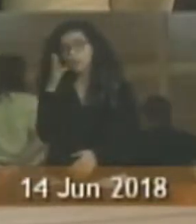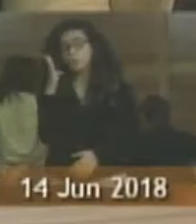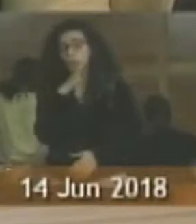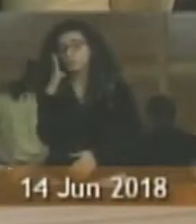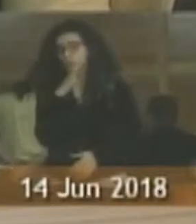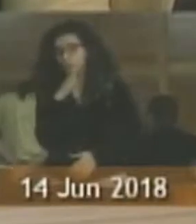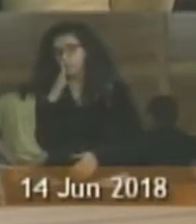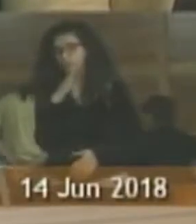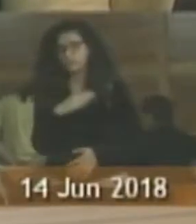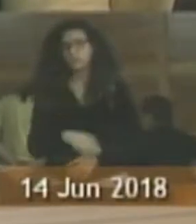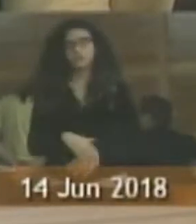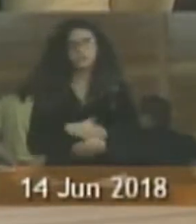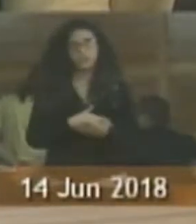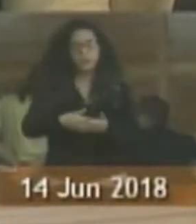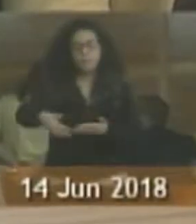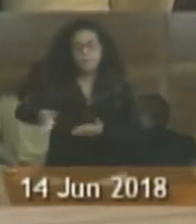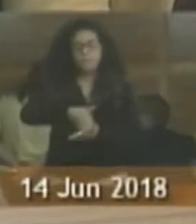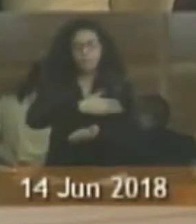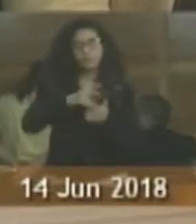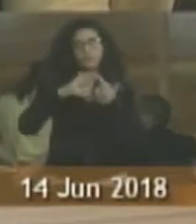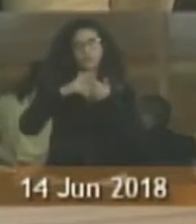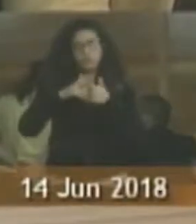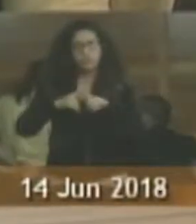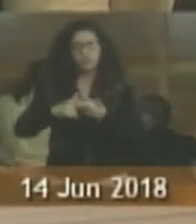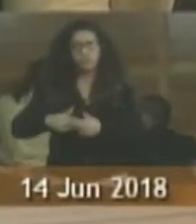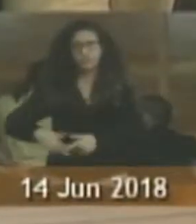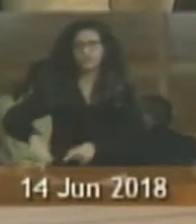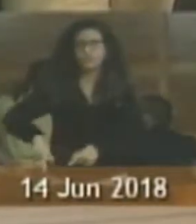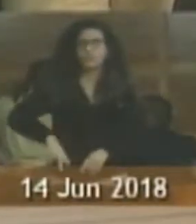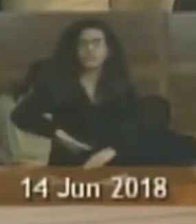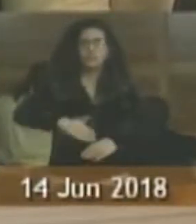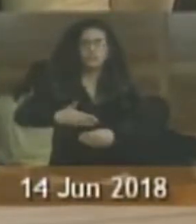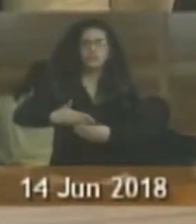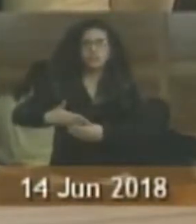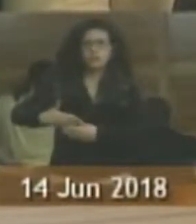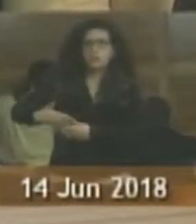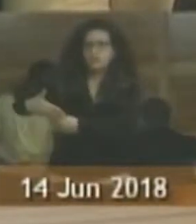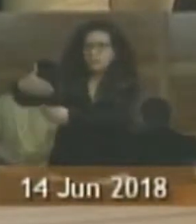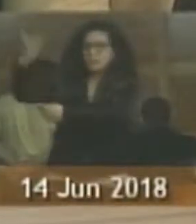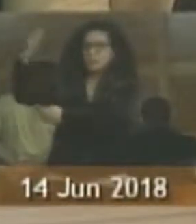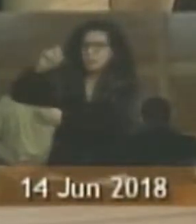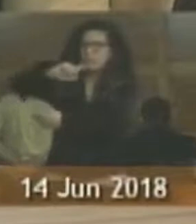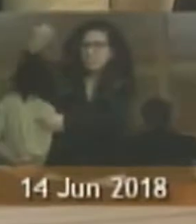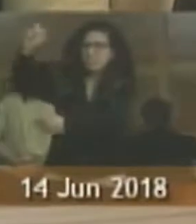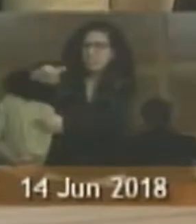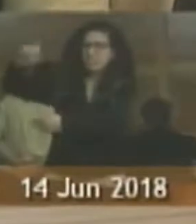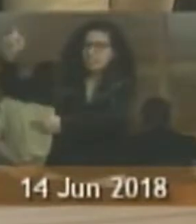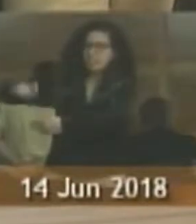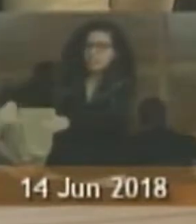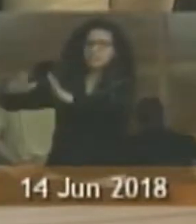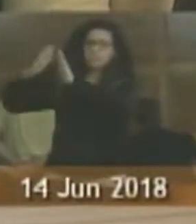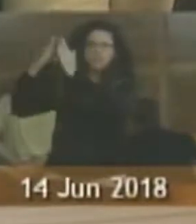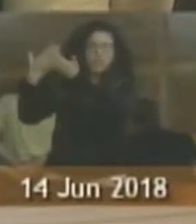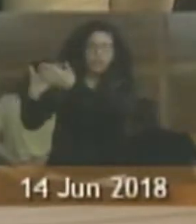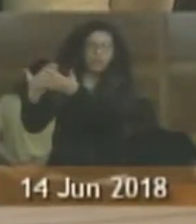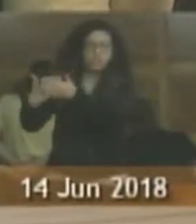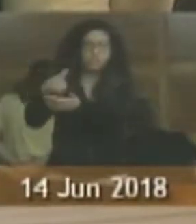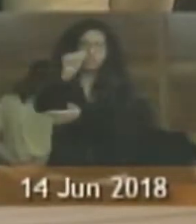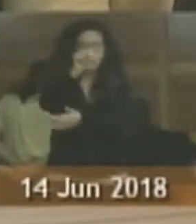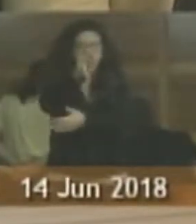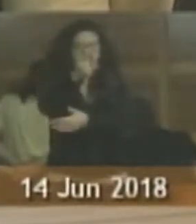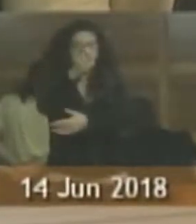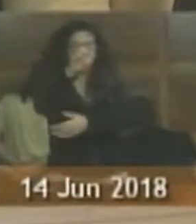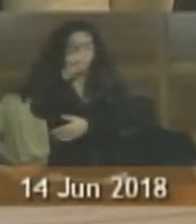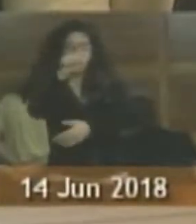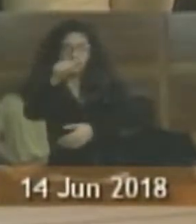urgência, a pintura e a manutenção das paredes pichadas da Escola Municipal Áurea Pires da Gama, na rodovia Procurador